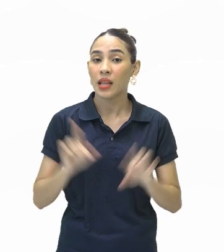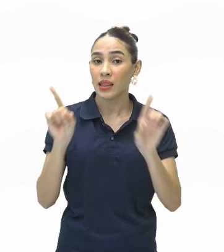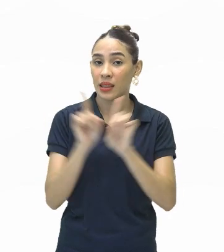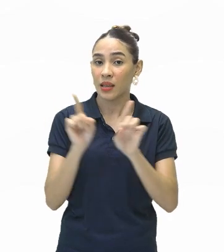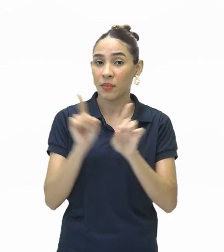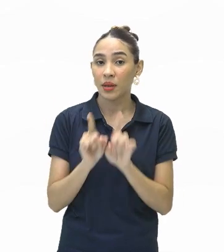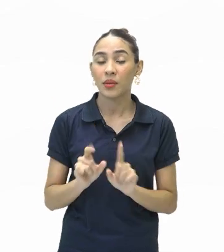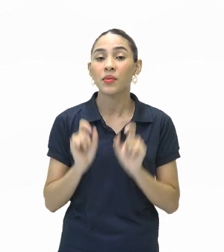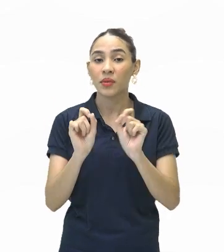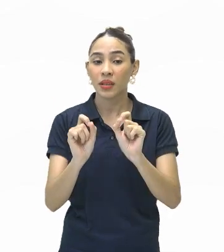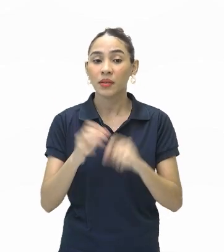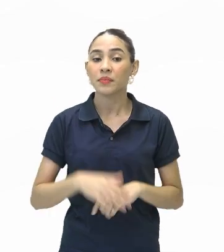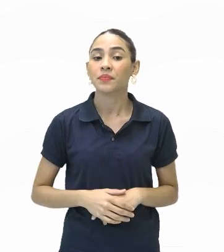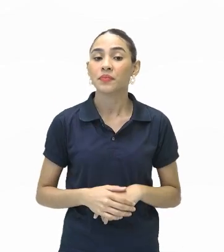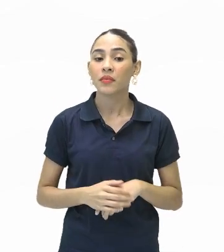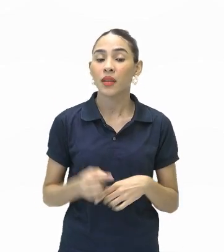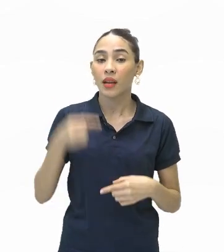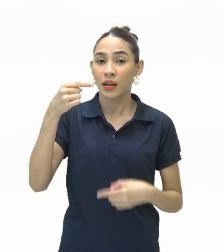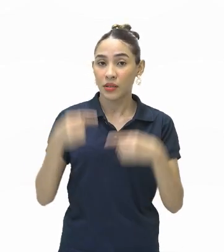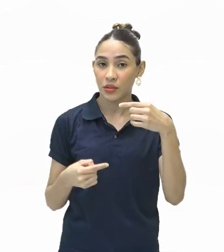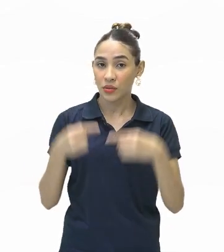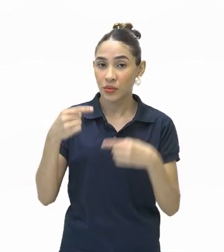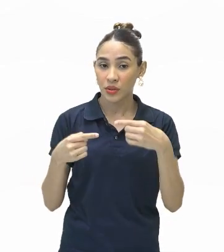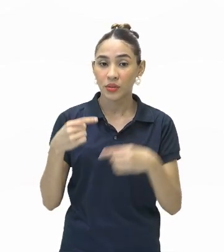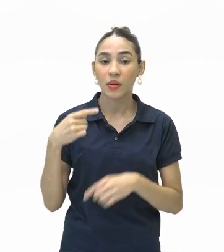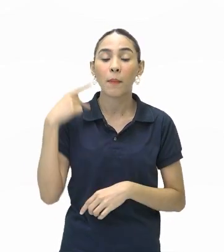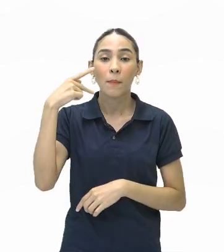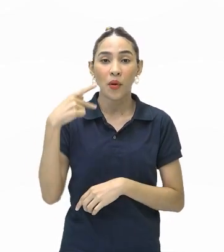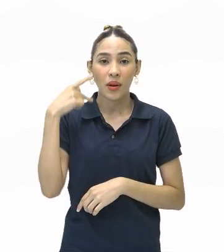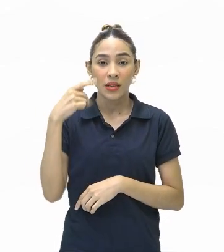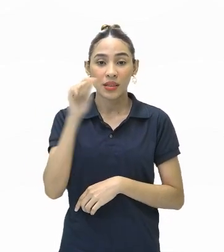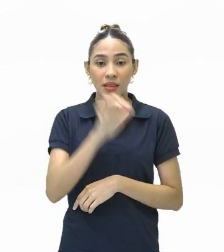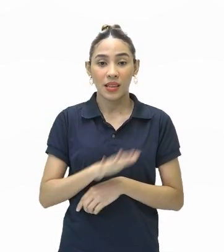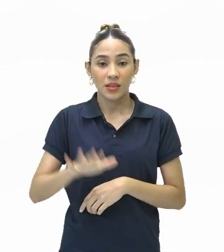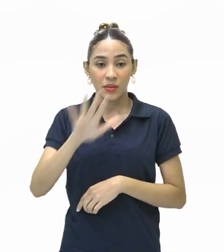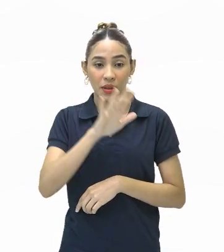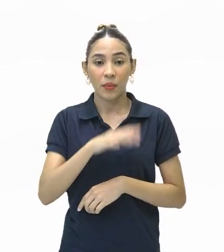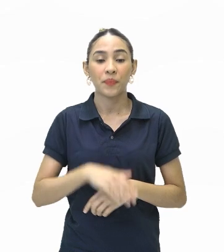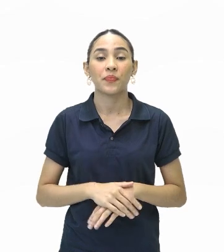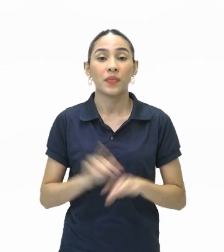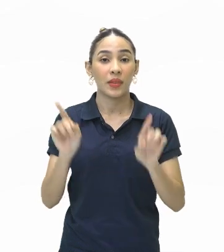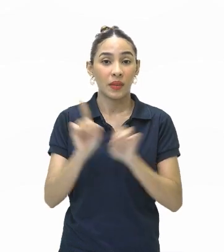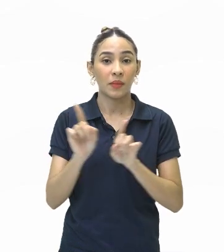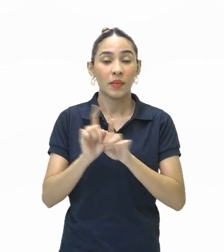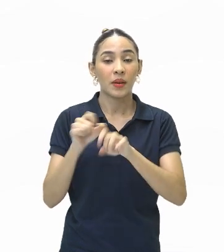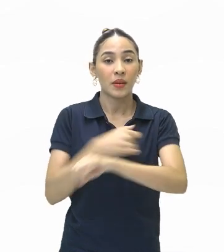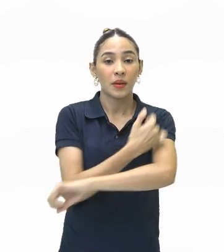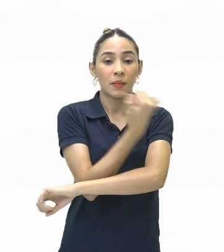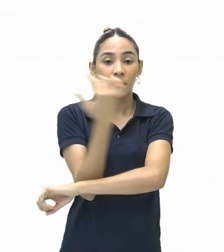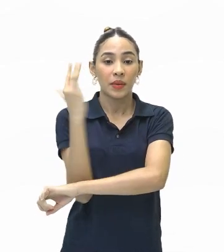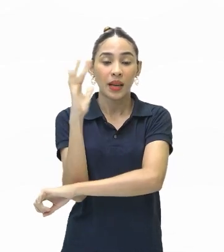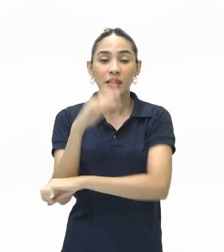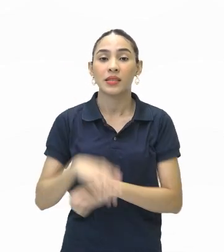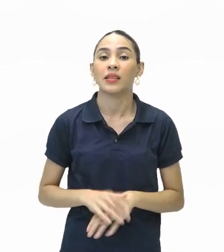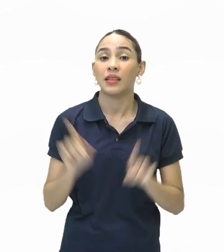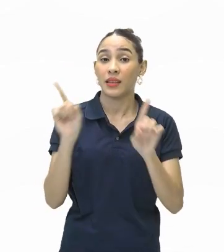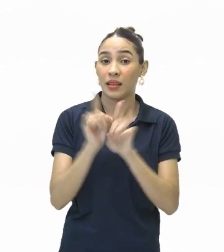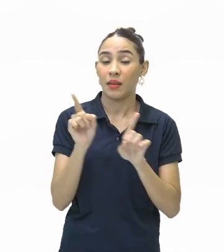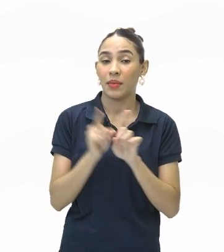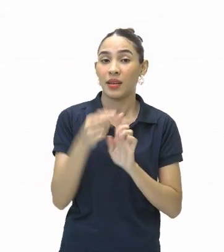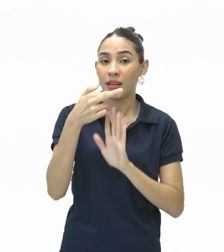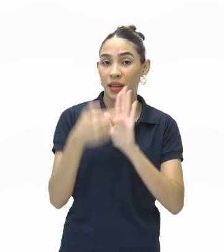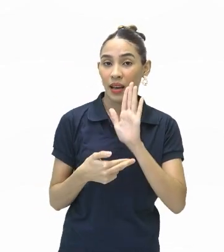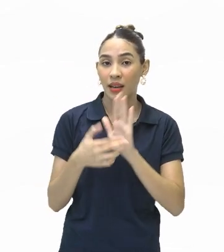E também nessa aula nós vamos discutir a política nacional do meio ambiente e